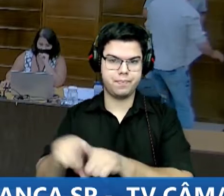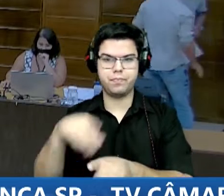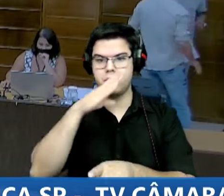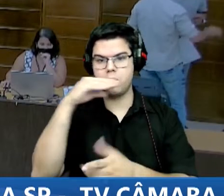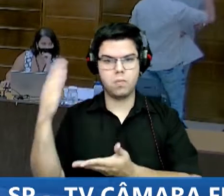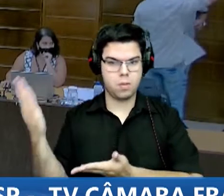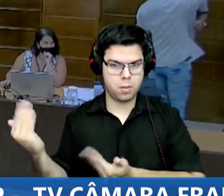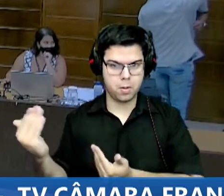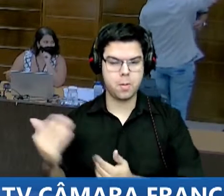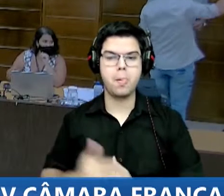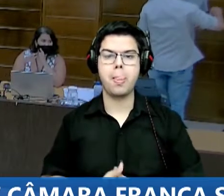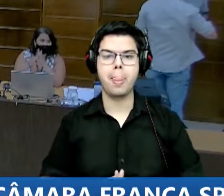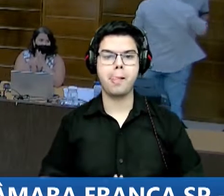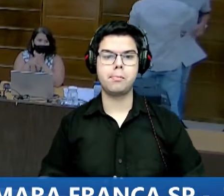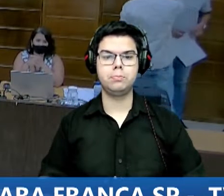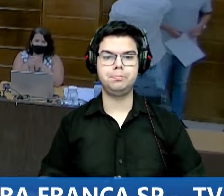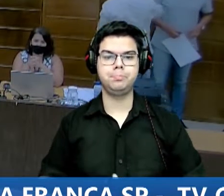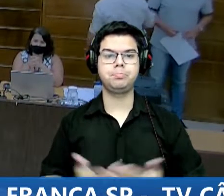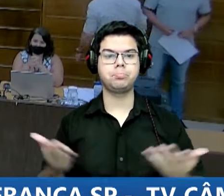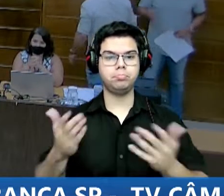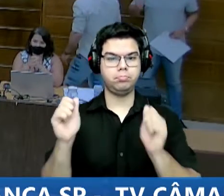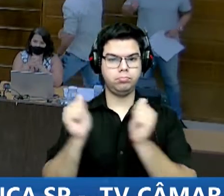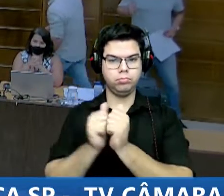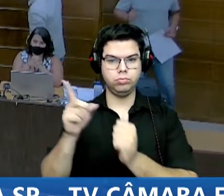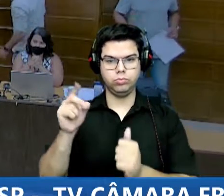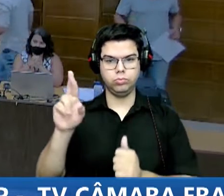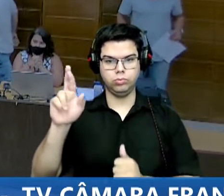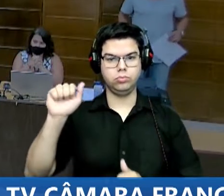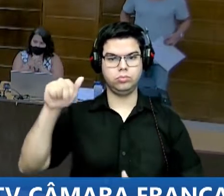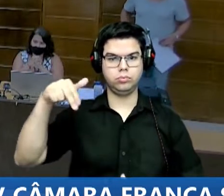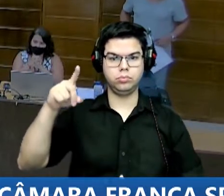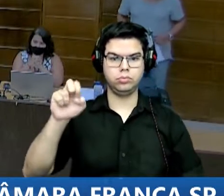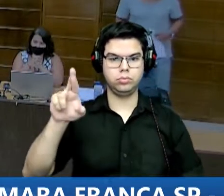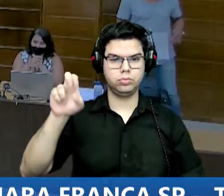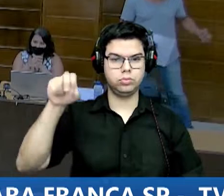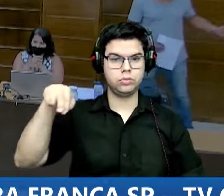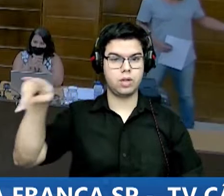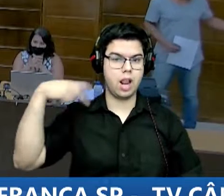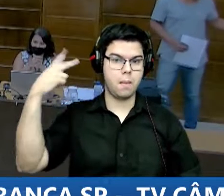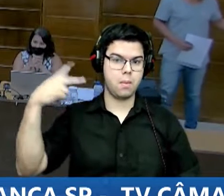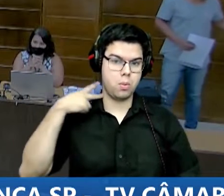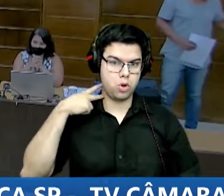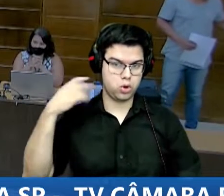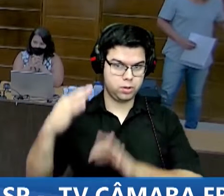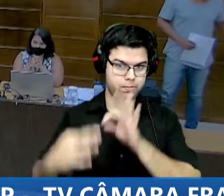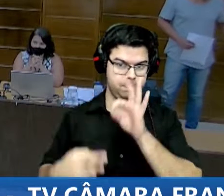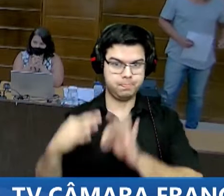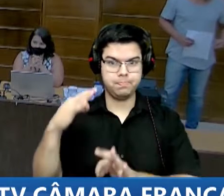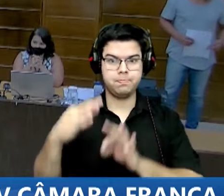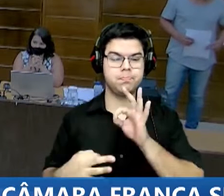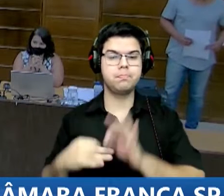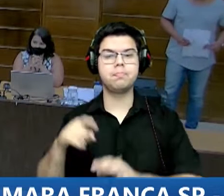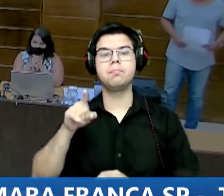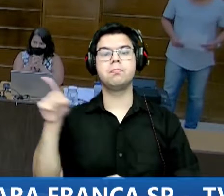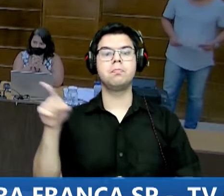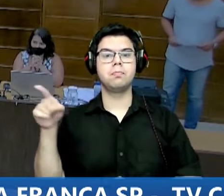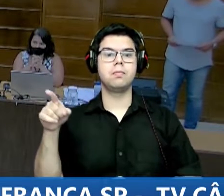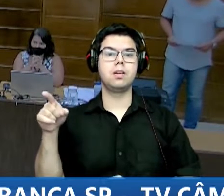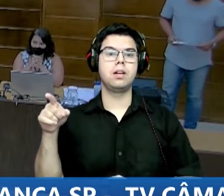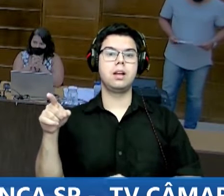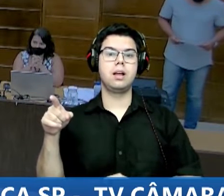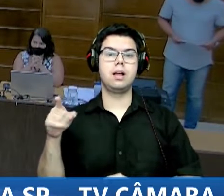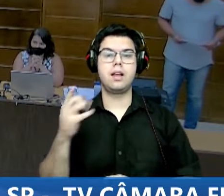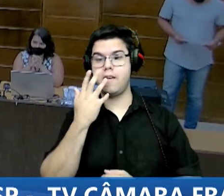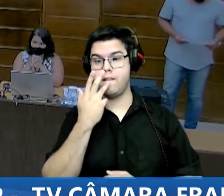Está conosco o Dr. Anderson Ogrizio, promotor de Justiça da Infância e Adolescência